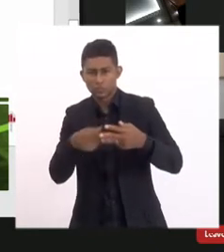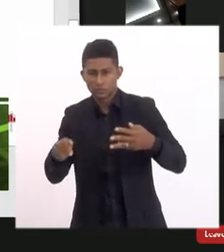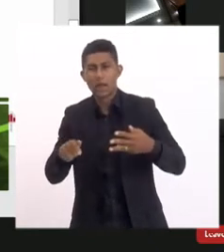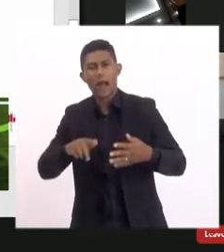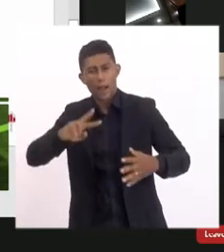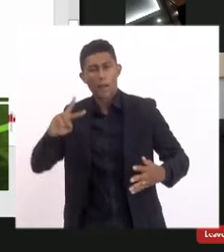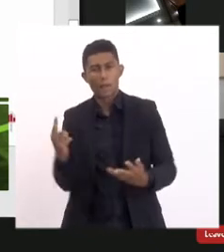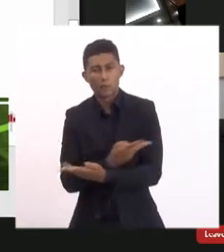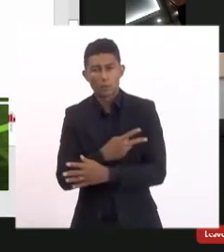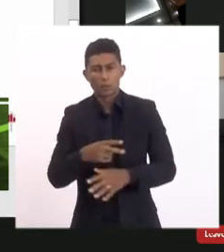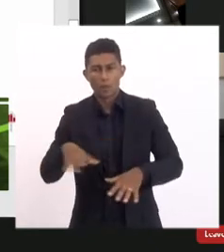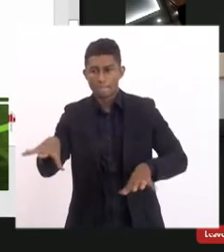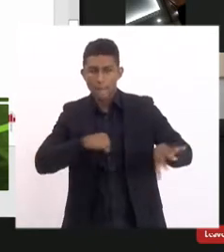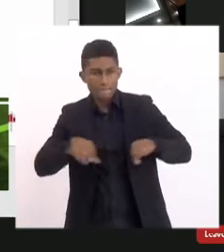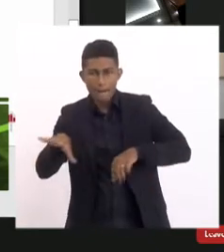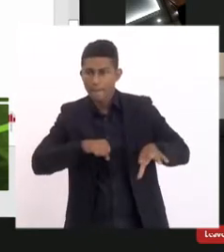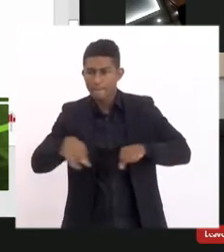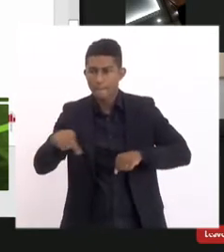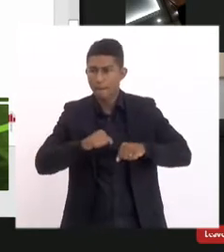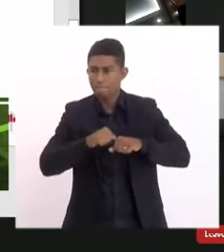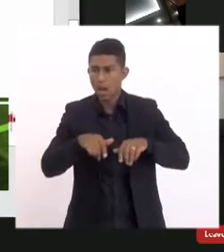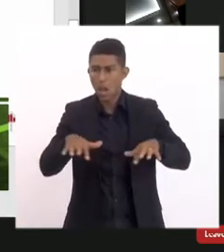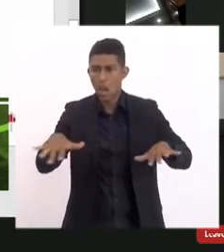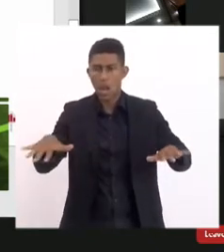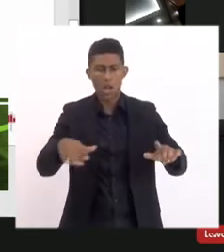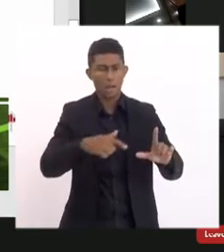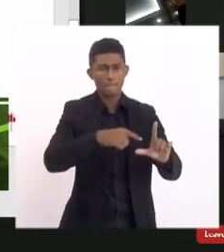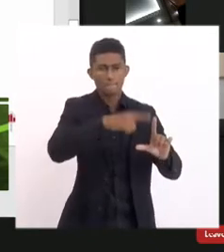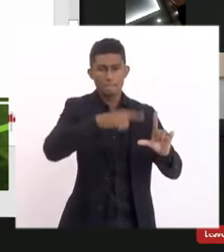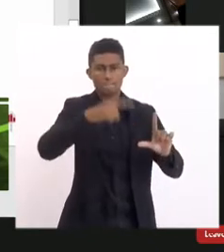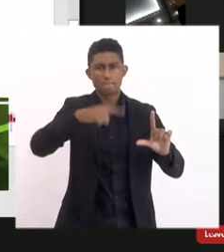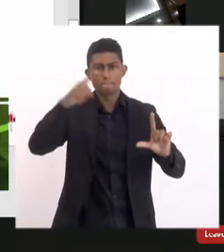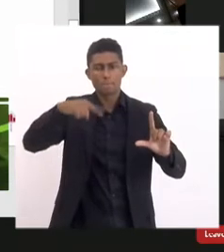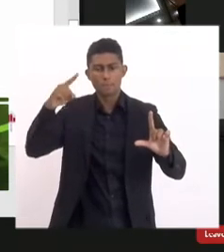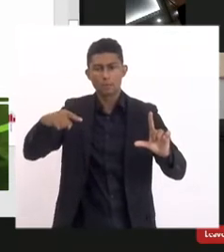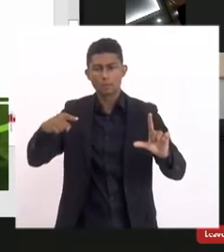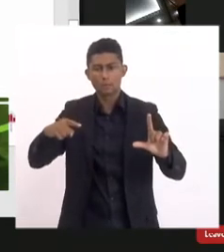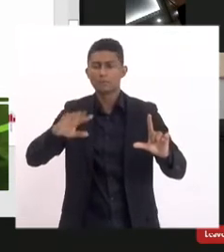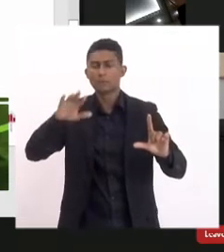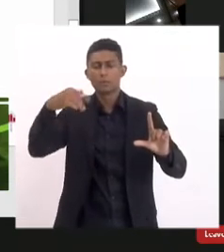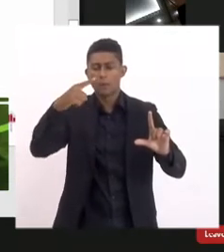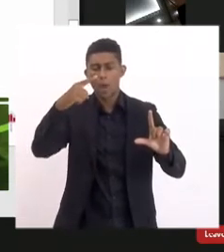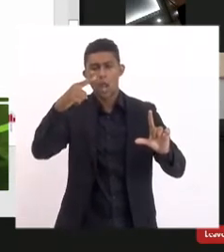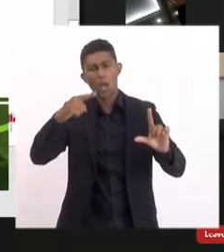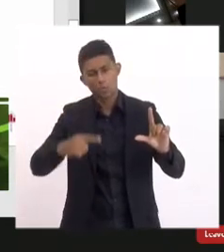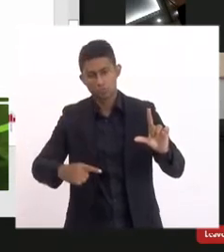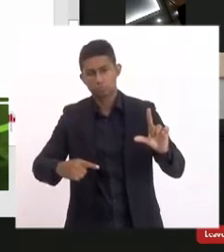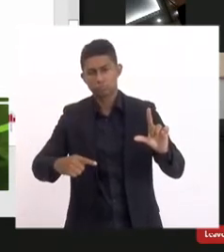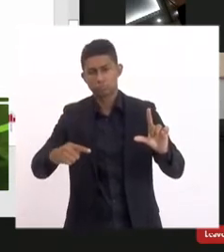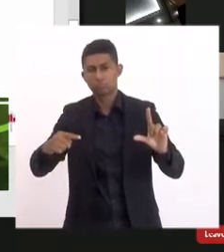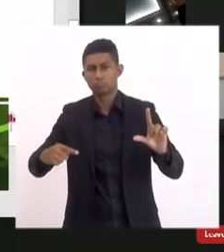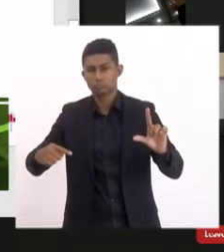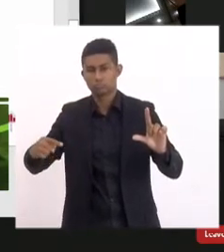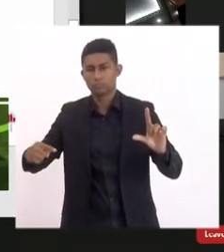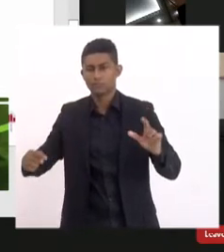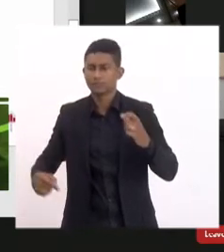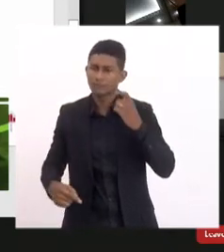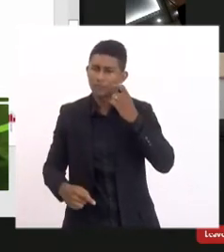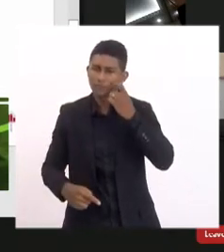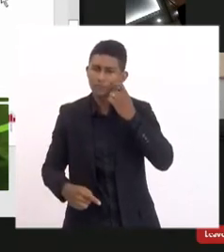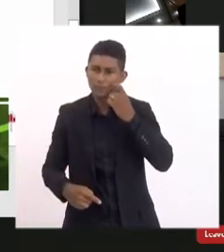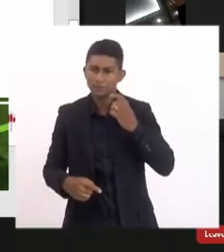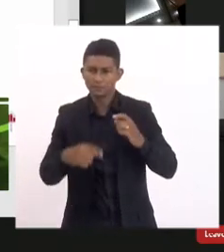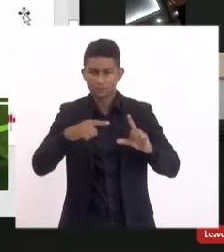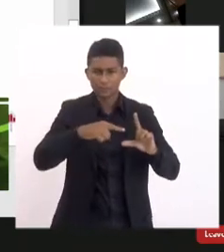3 semanas, e depois a gente também teve uma queda muito rápida. Então, a gente vê que seguiu também as internações, que é a ponta do gráfico aqui.